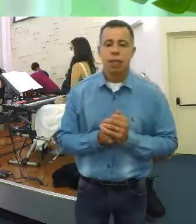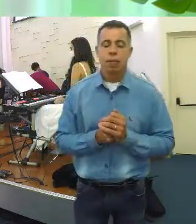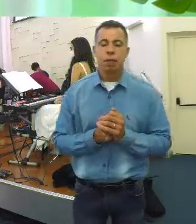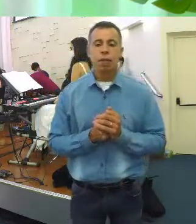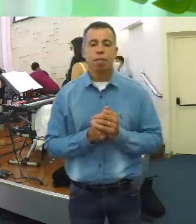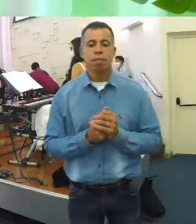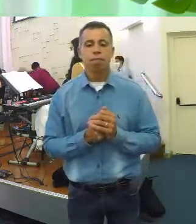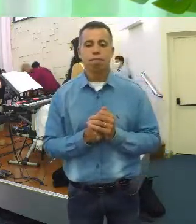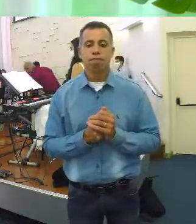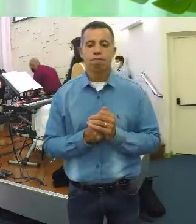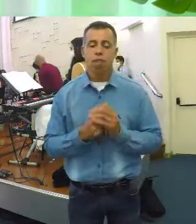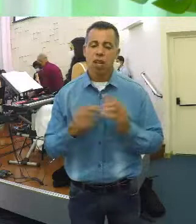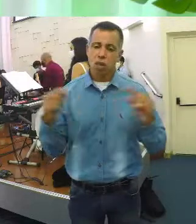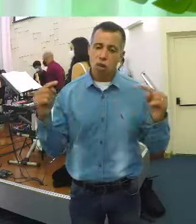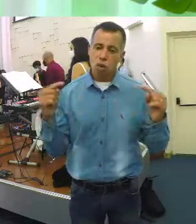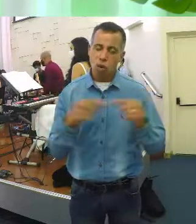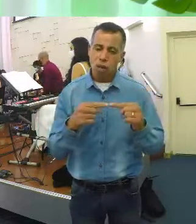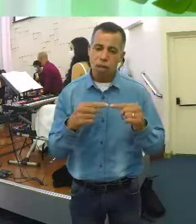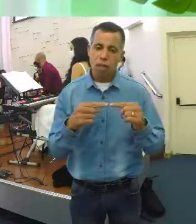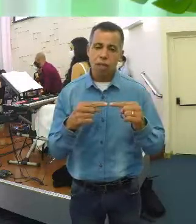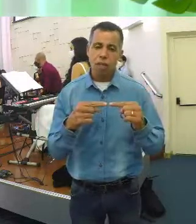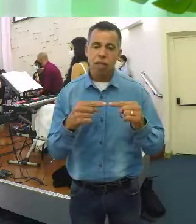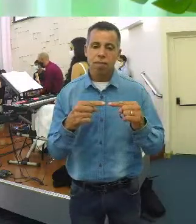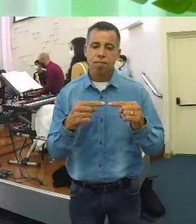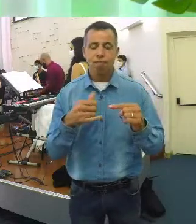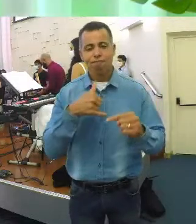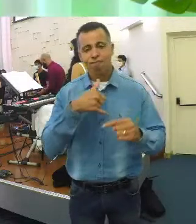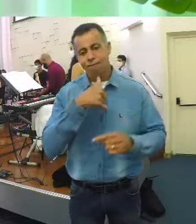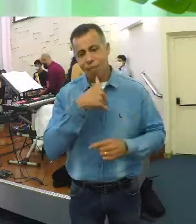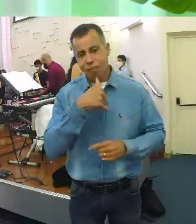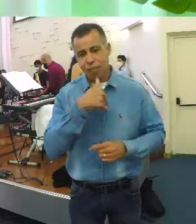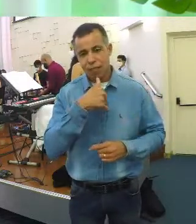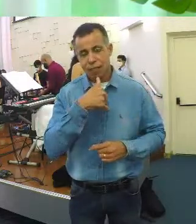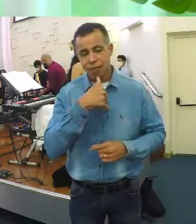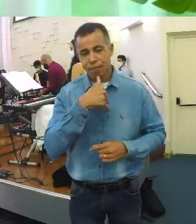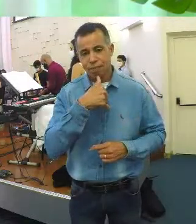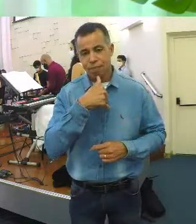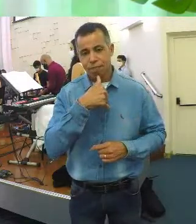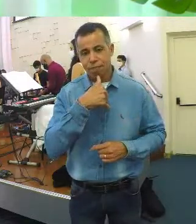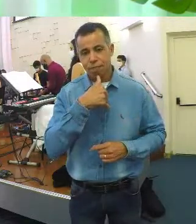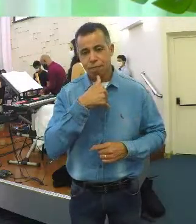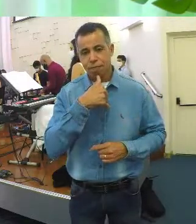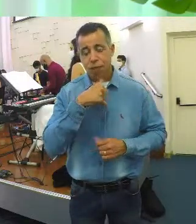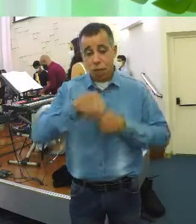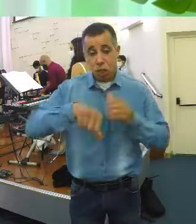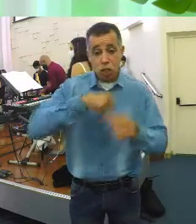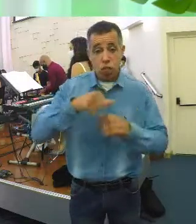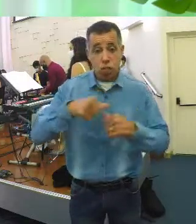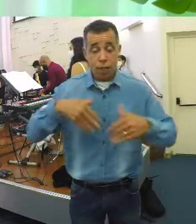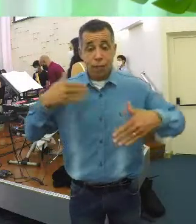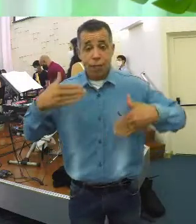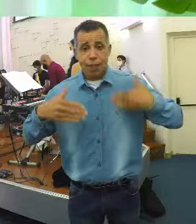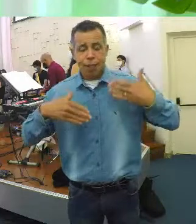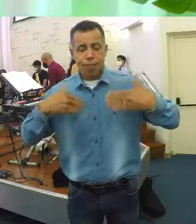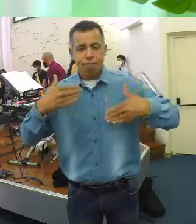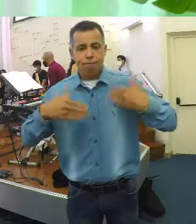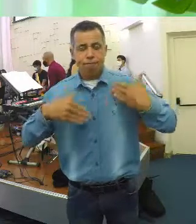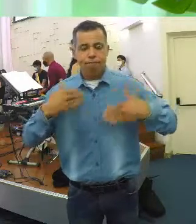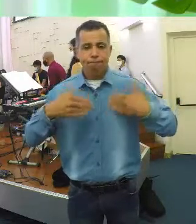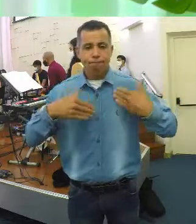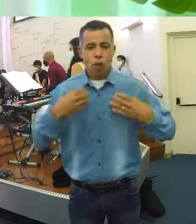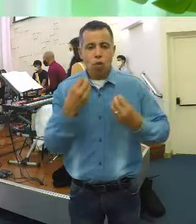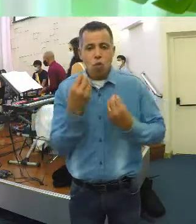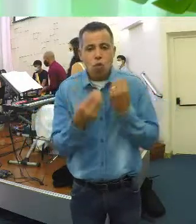aparentes contradições: tristeza que gera alegria. Só a aritmética de Deus